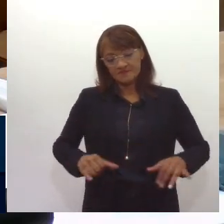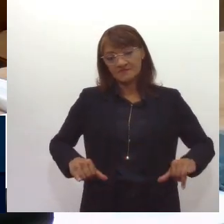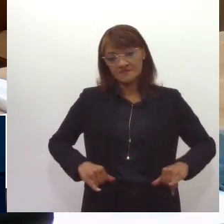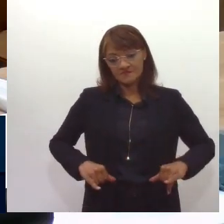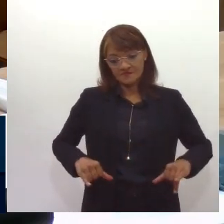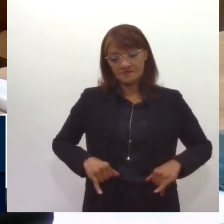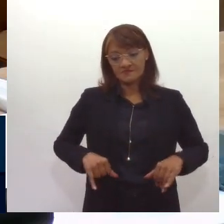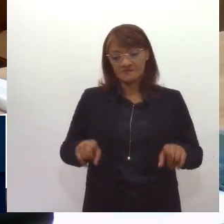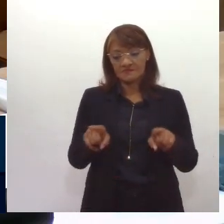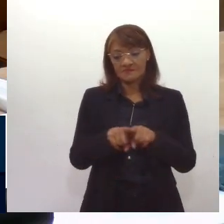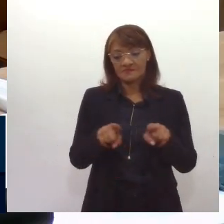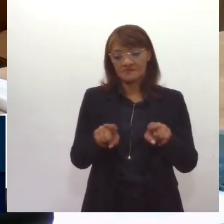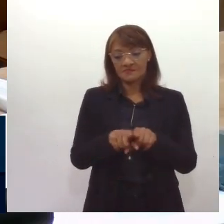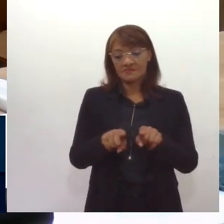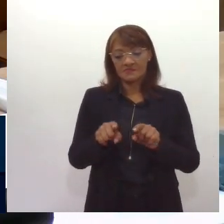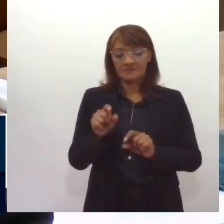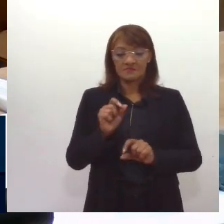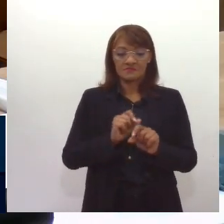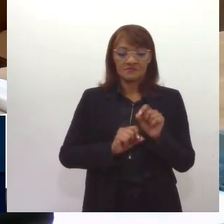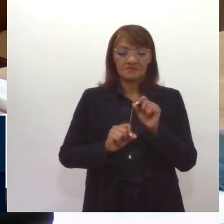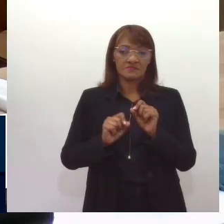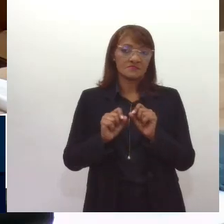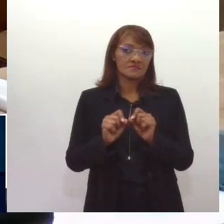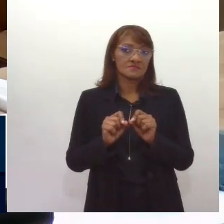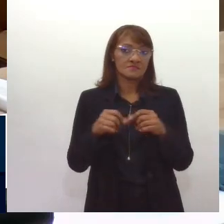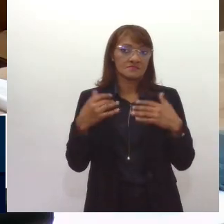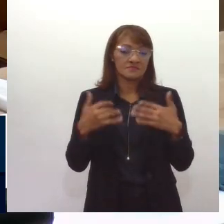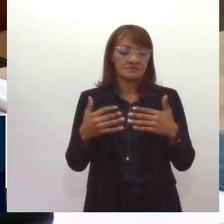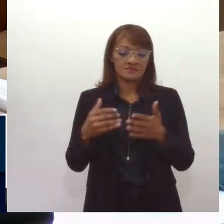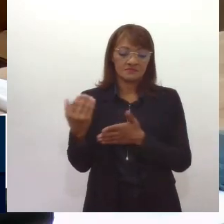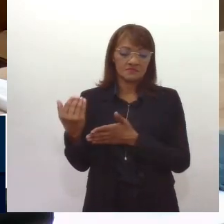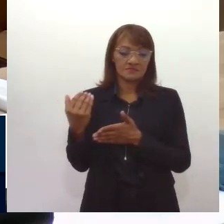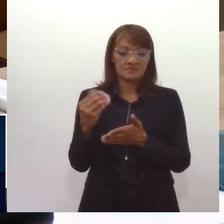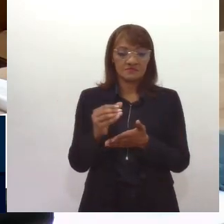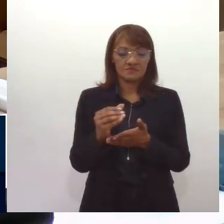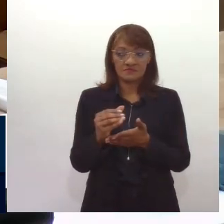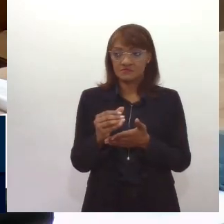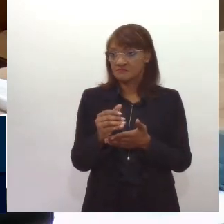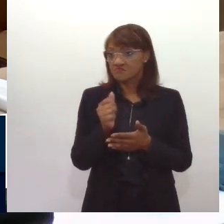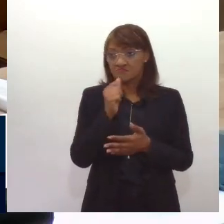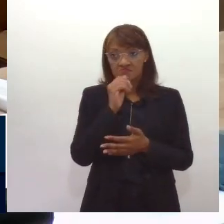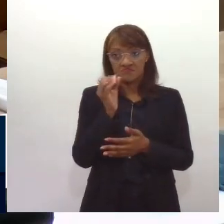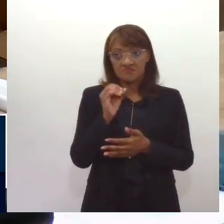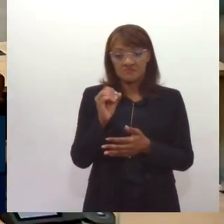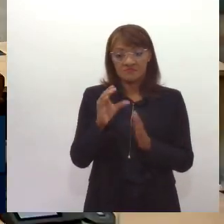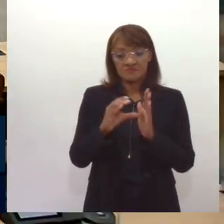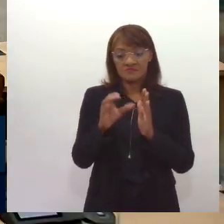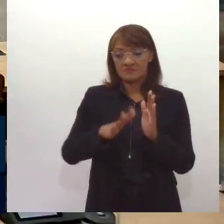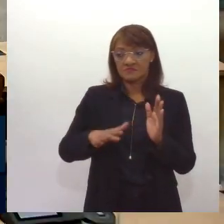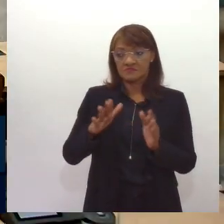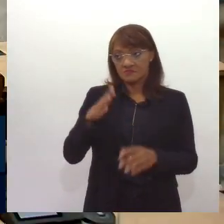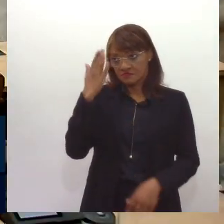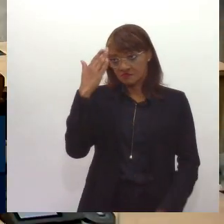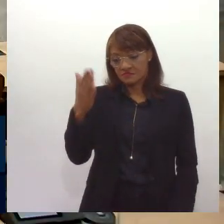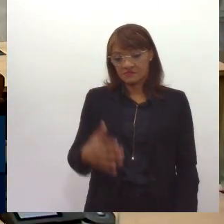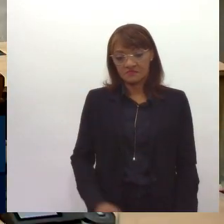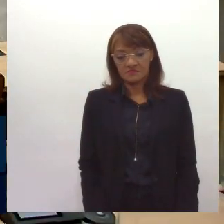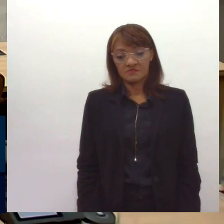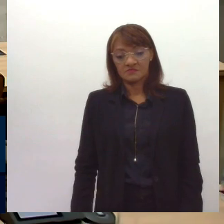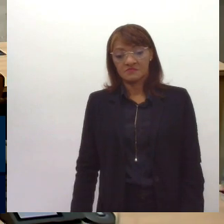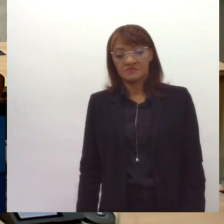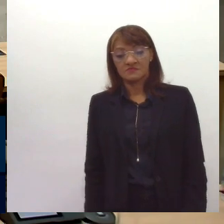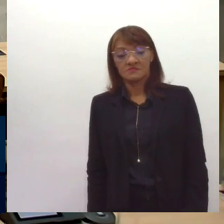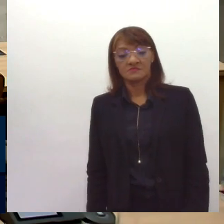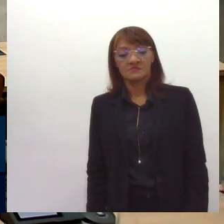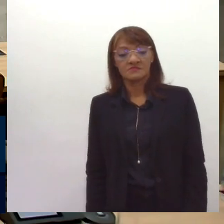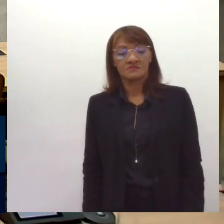de alguns investimentos sem esse diálogo com a comunidade. É isso, muito obrigada. Perfeito, deputada Linda. E